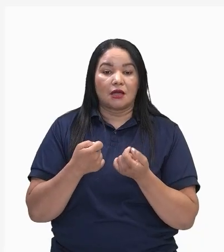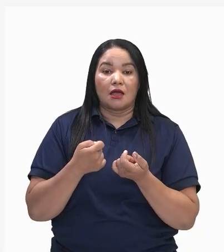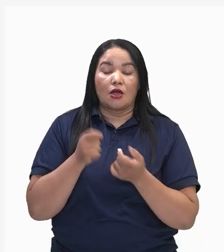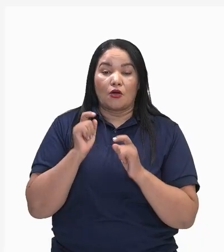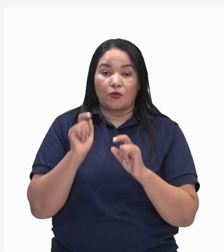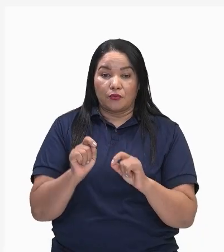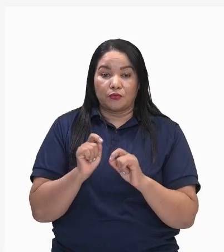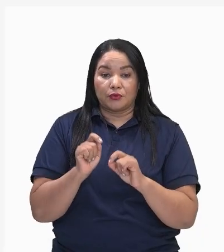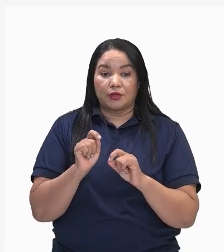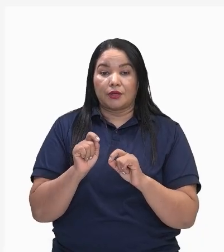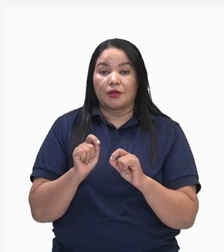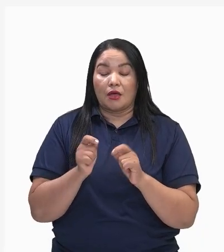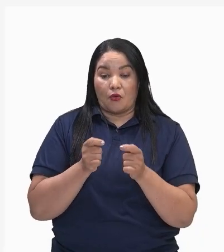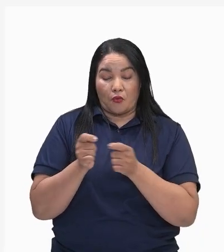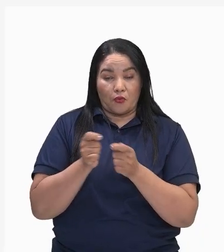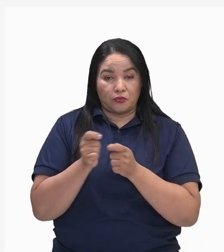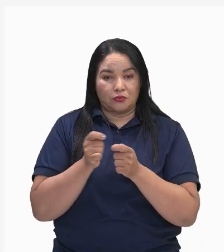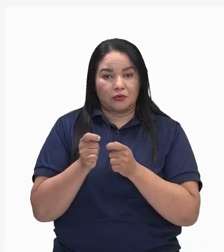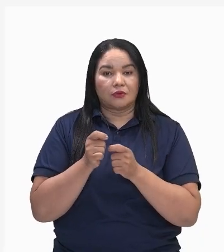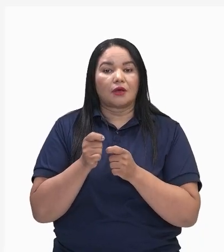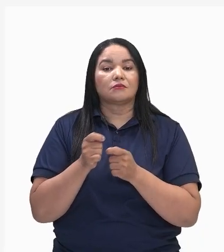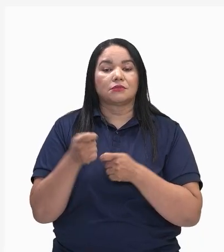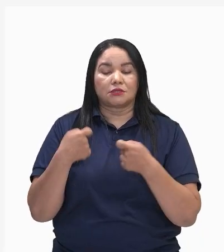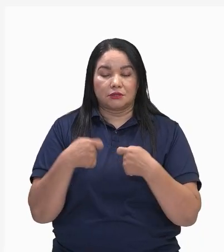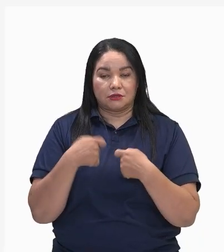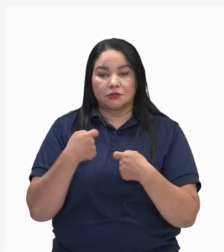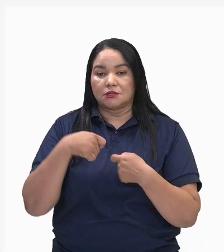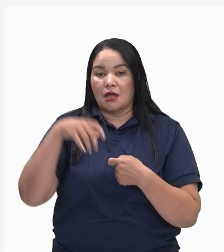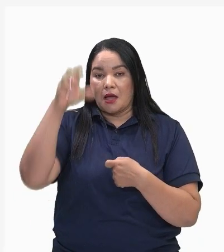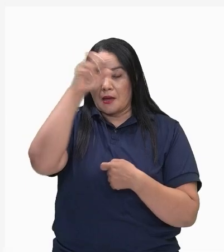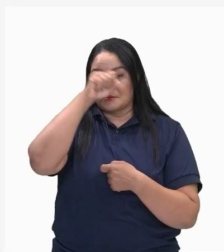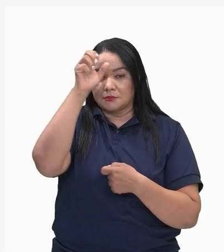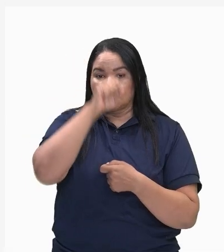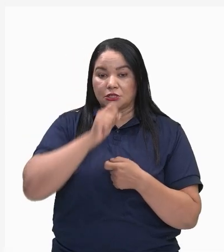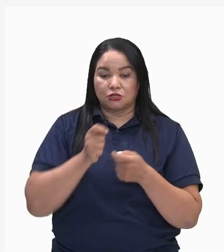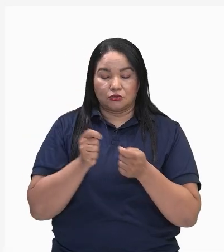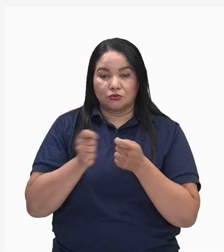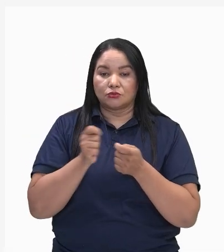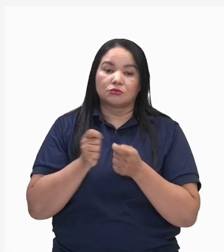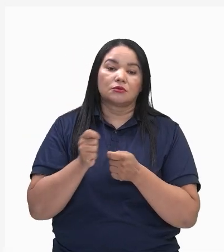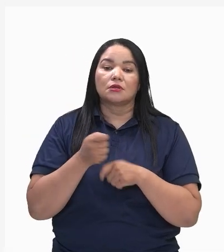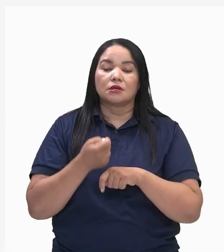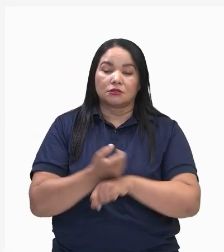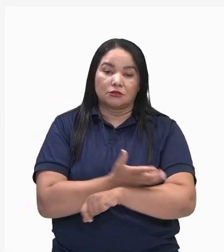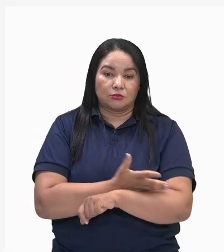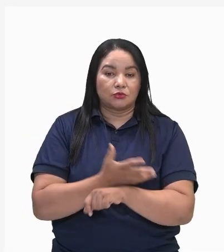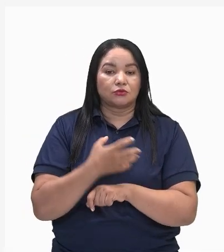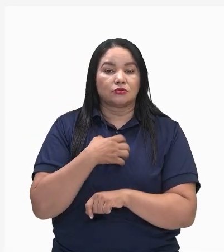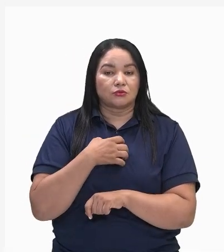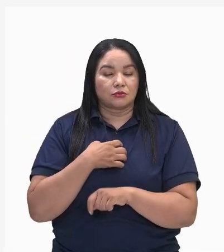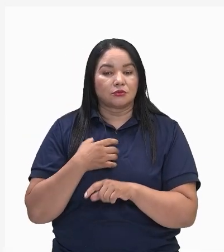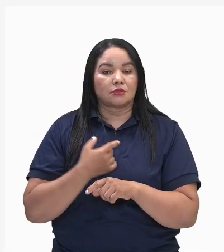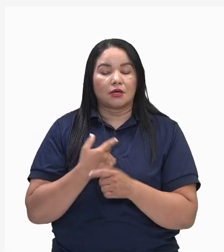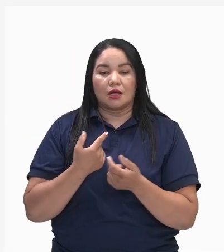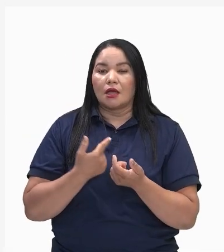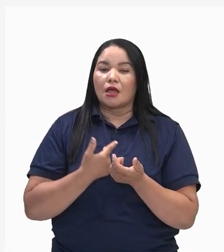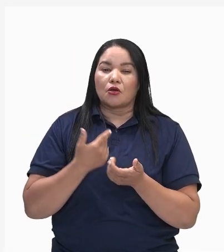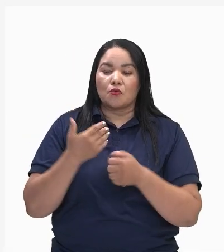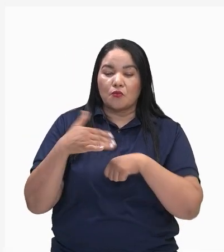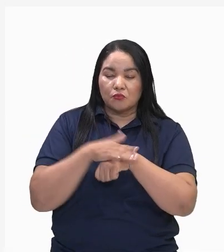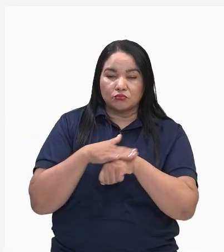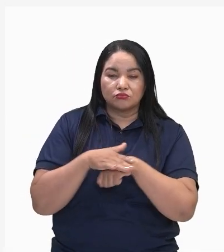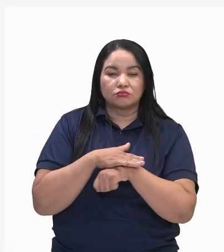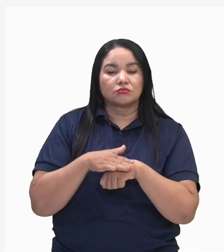tender a se descontrolar, né? Ela precisa aprender a administrar essas emoções, e isso só é possível com bastante diálogo, né?